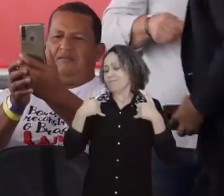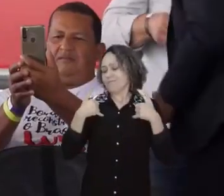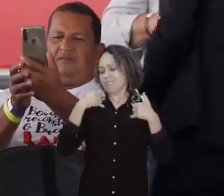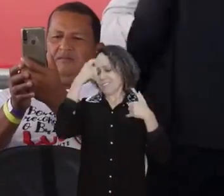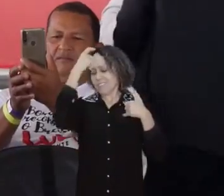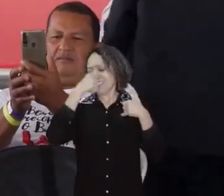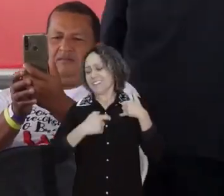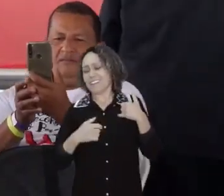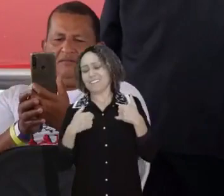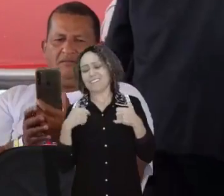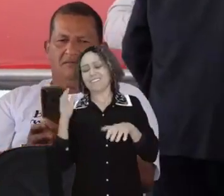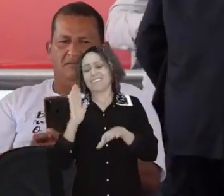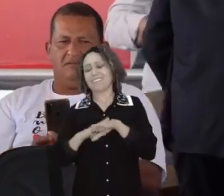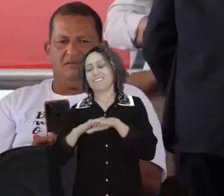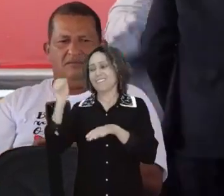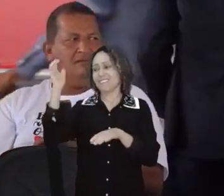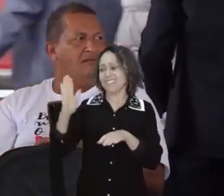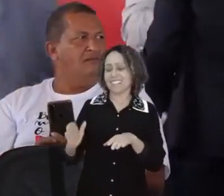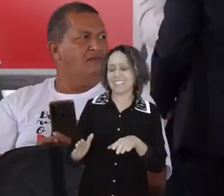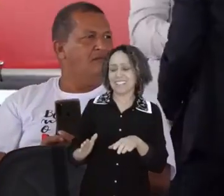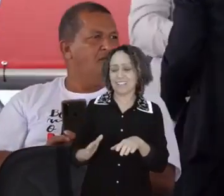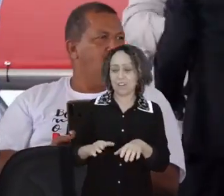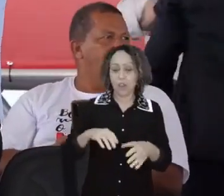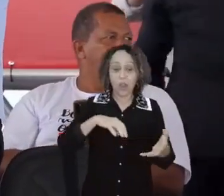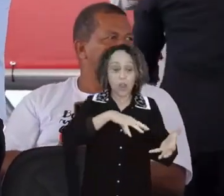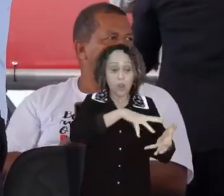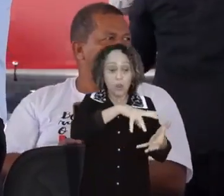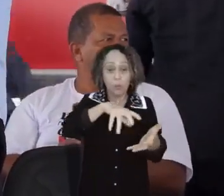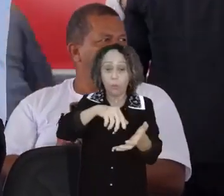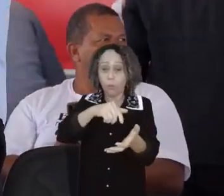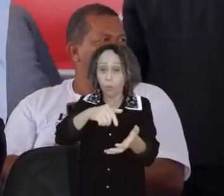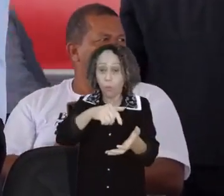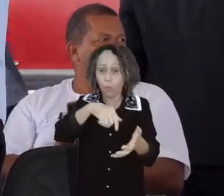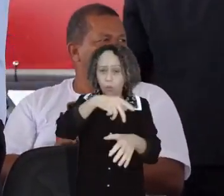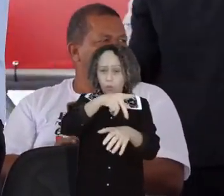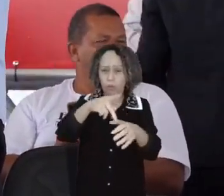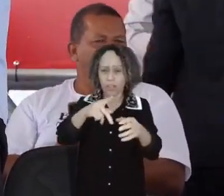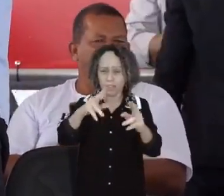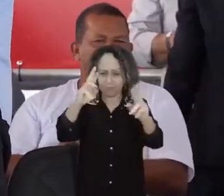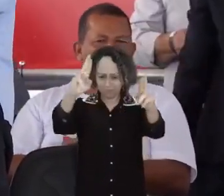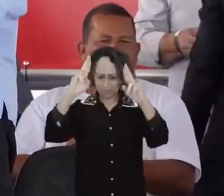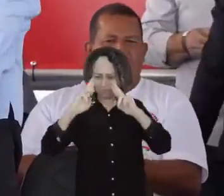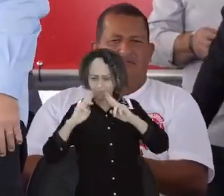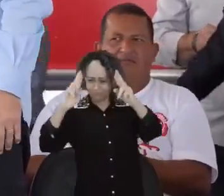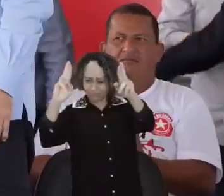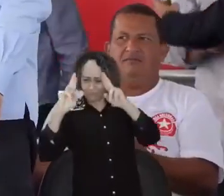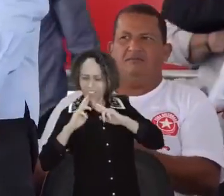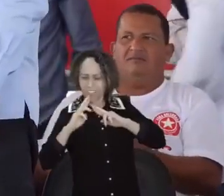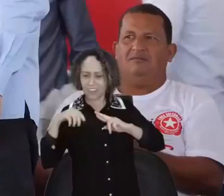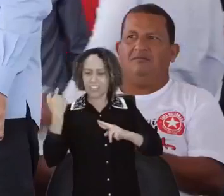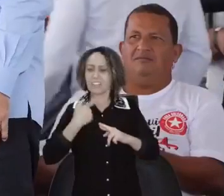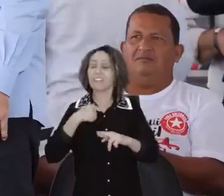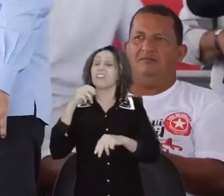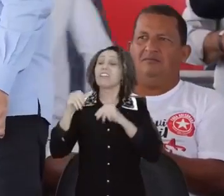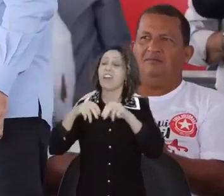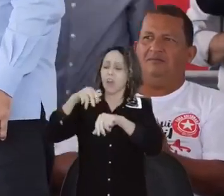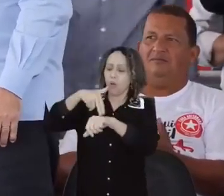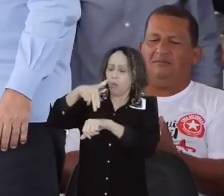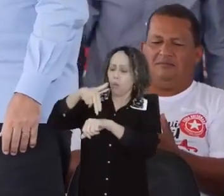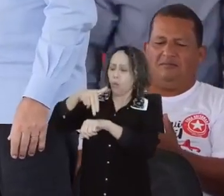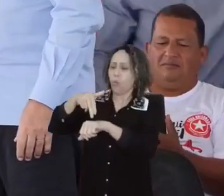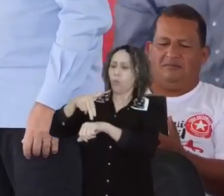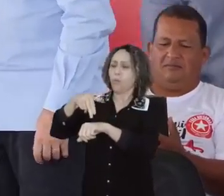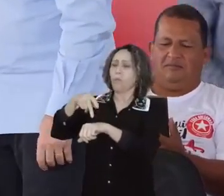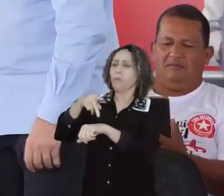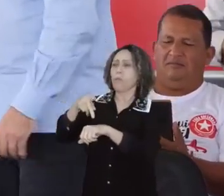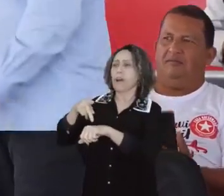éramos respeitados, nós éramos uma nação de primeiro mundo. Isso ninguém... Ô Mário, o Obama uma vez